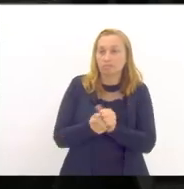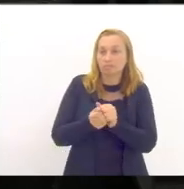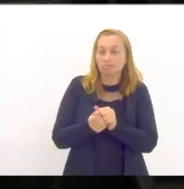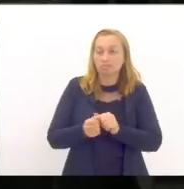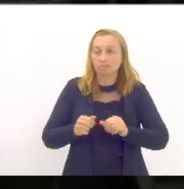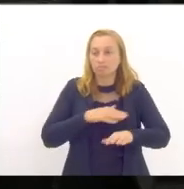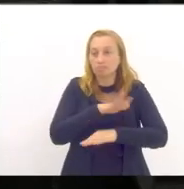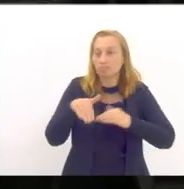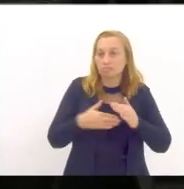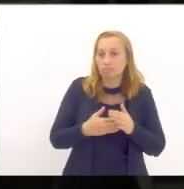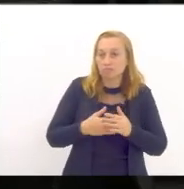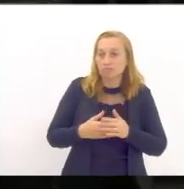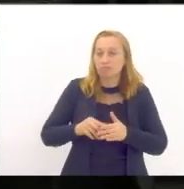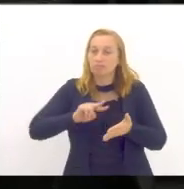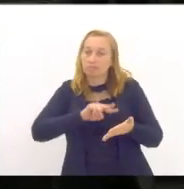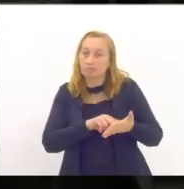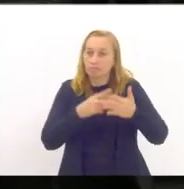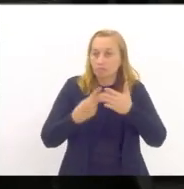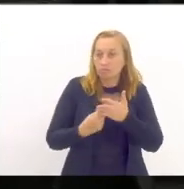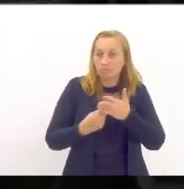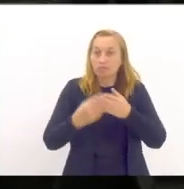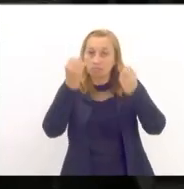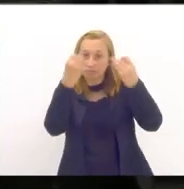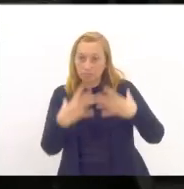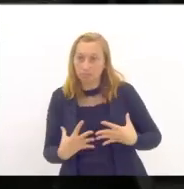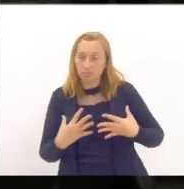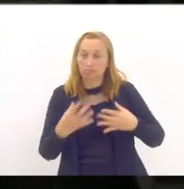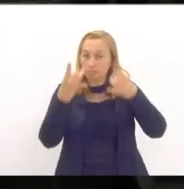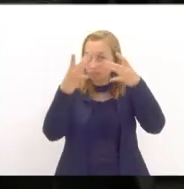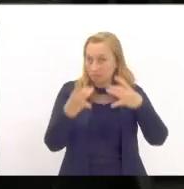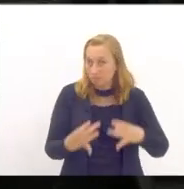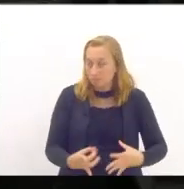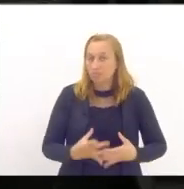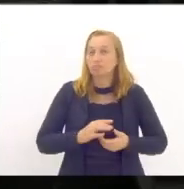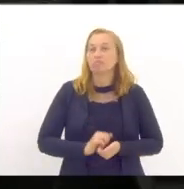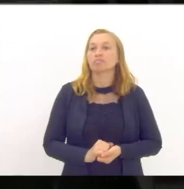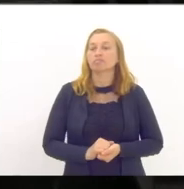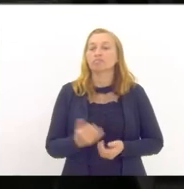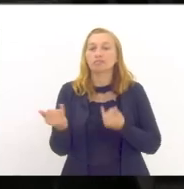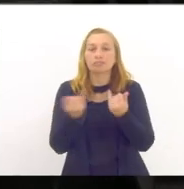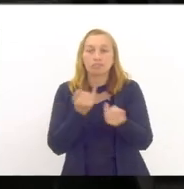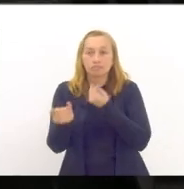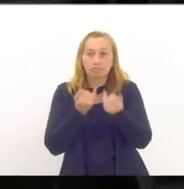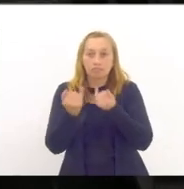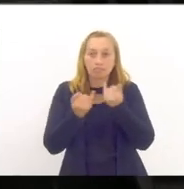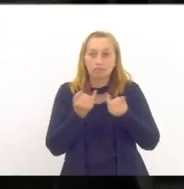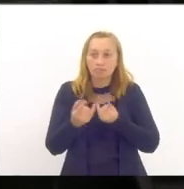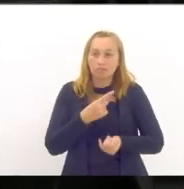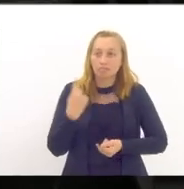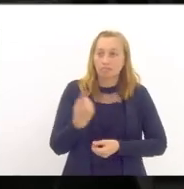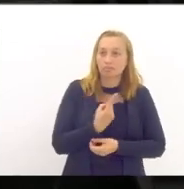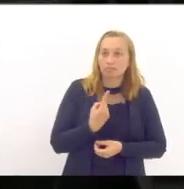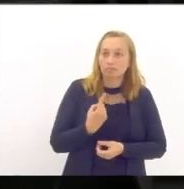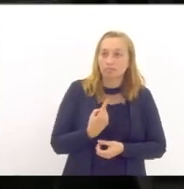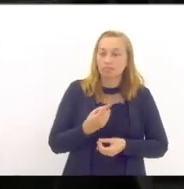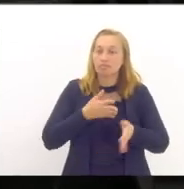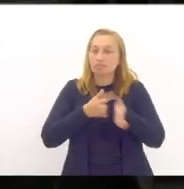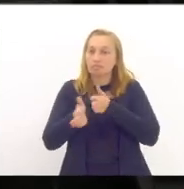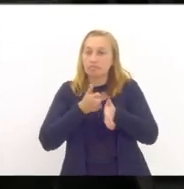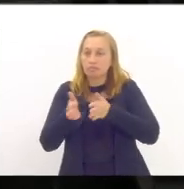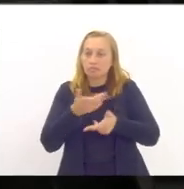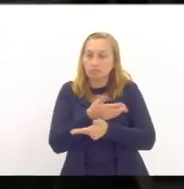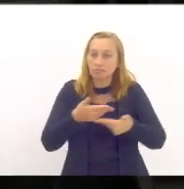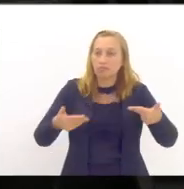todos, que seja traduzida, explicada e detalhada. Ao informar, estamos oportunizando o acesso de muitos